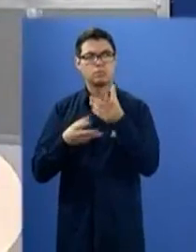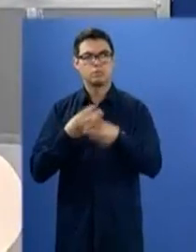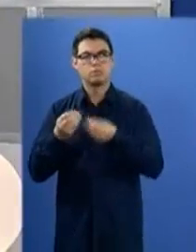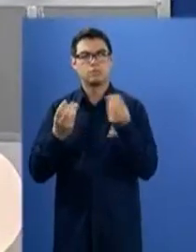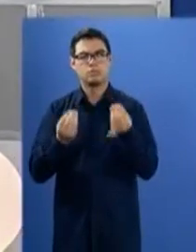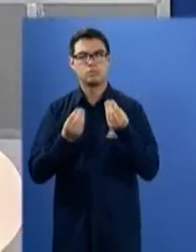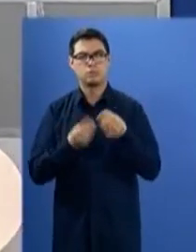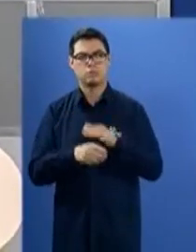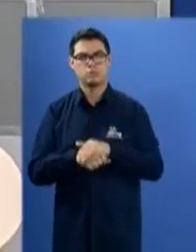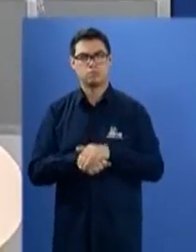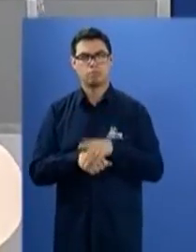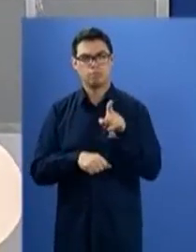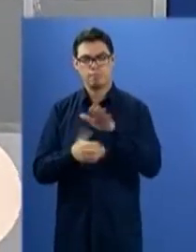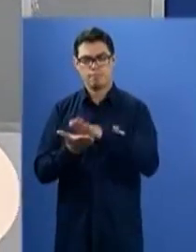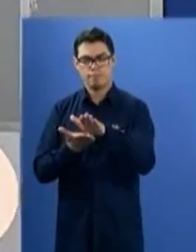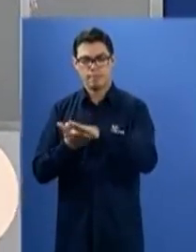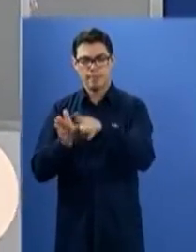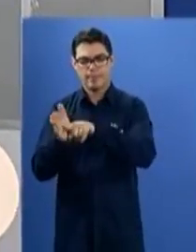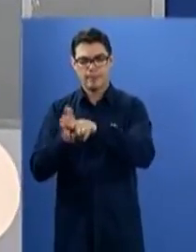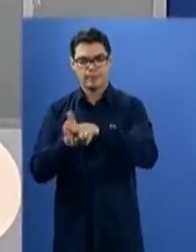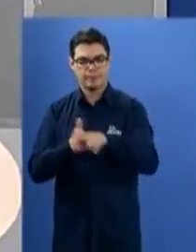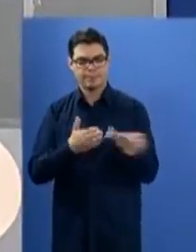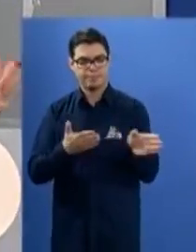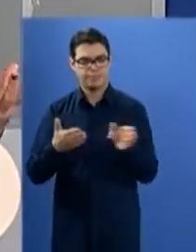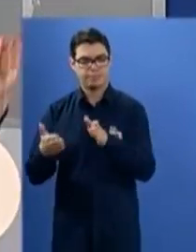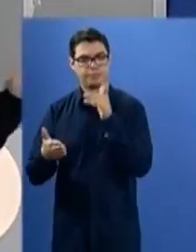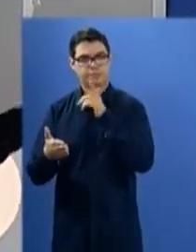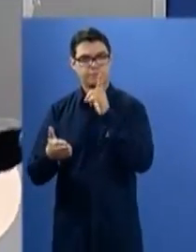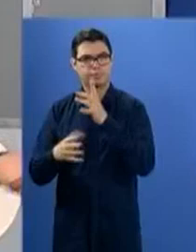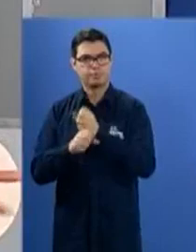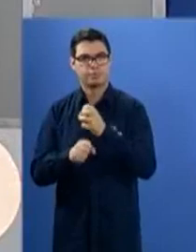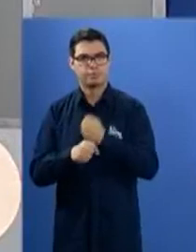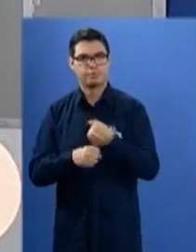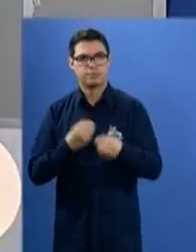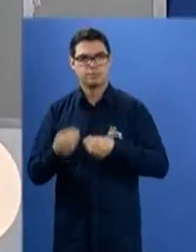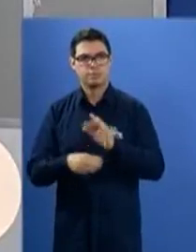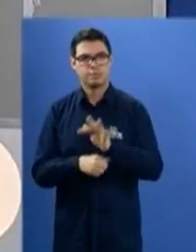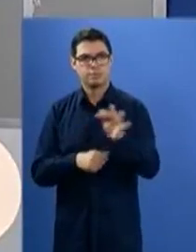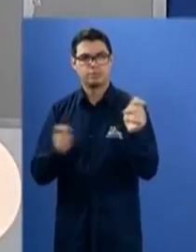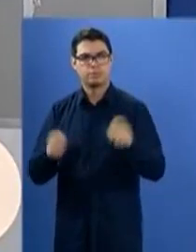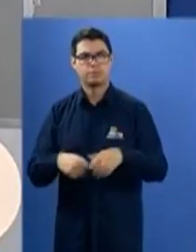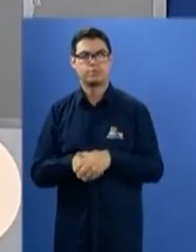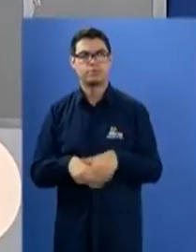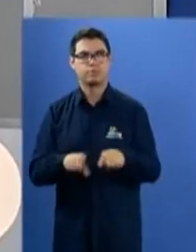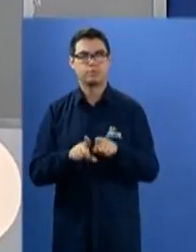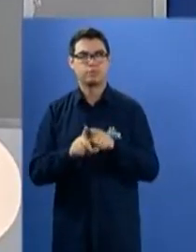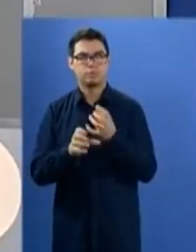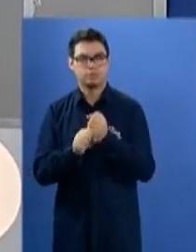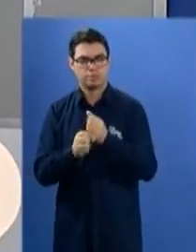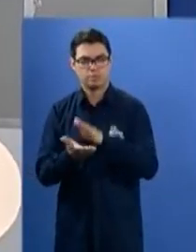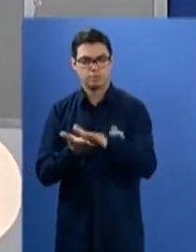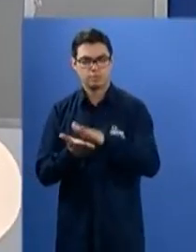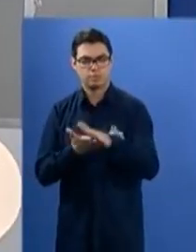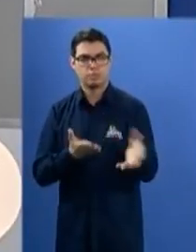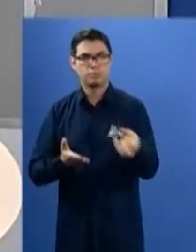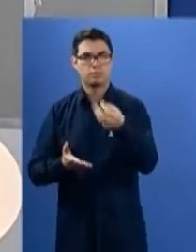Para que um levantamento de custos de produção, uma determinação de um orçamento futuro e uma estimativa de custos de um